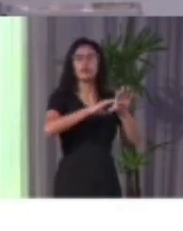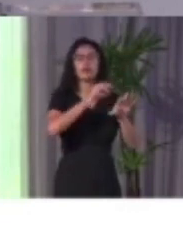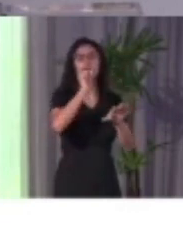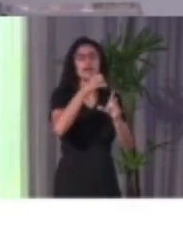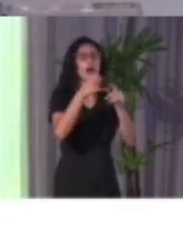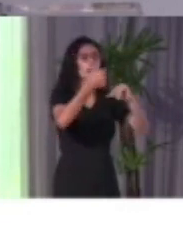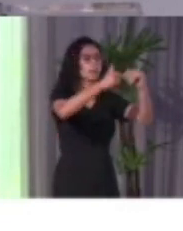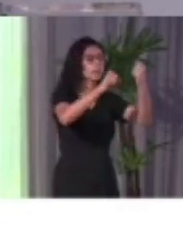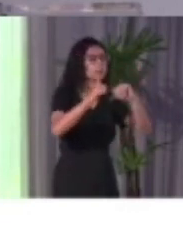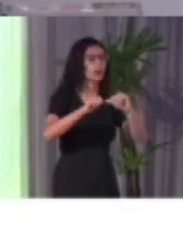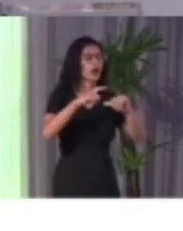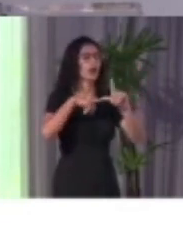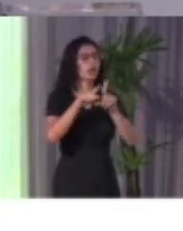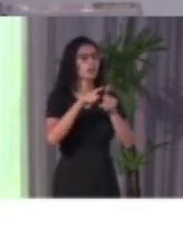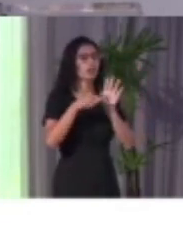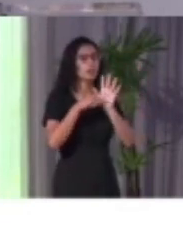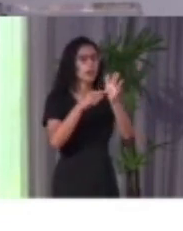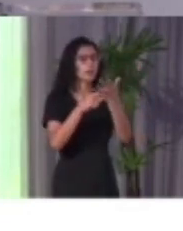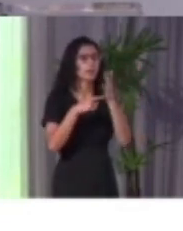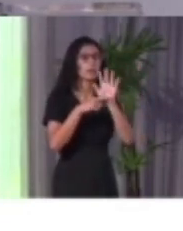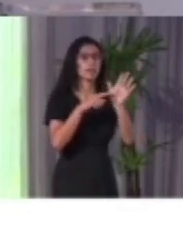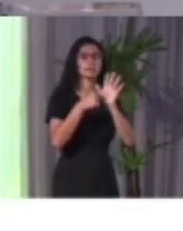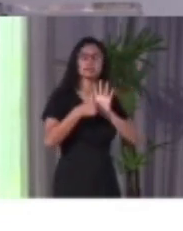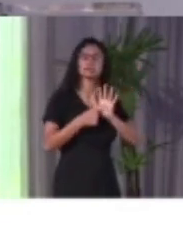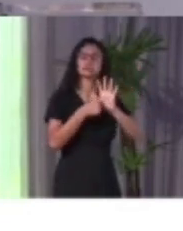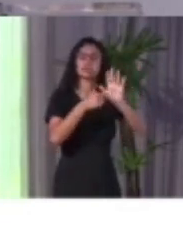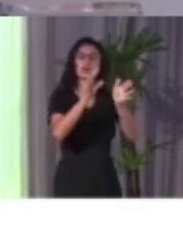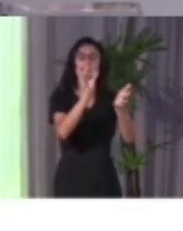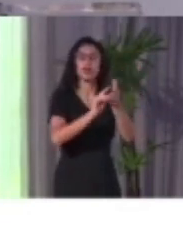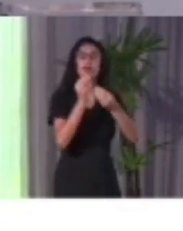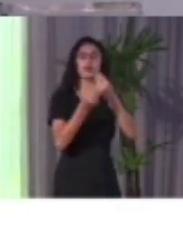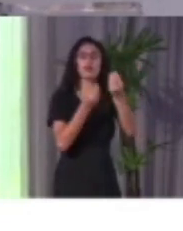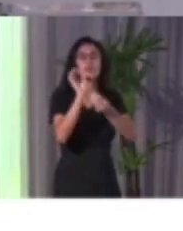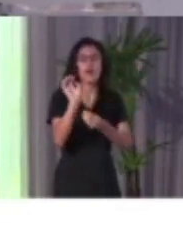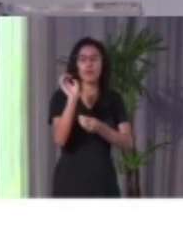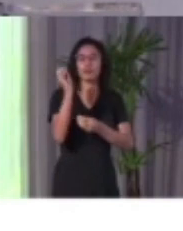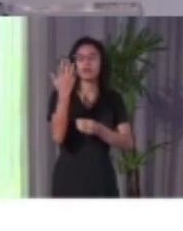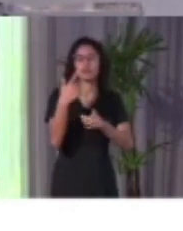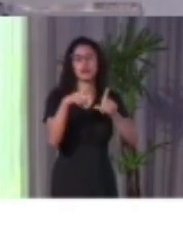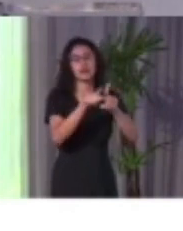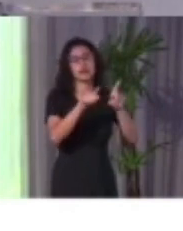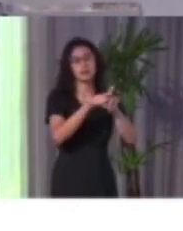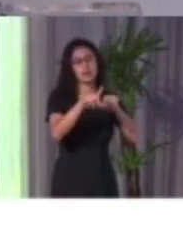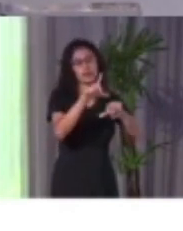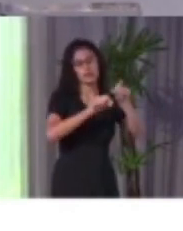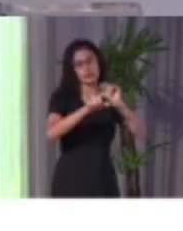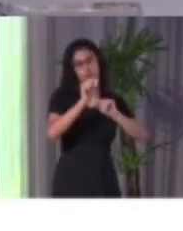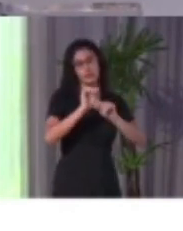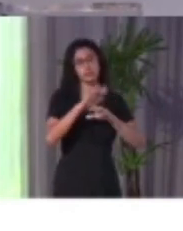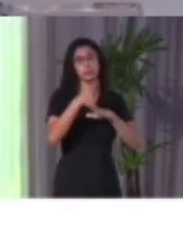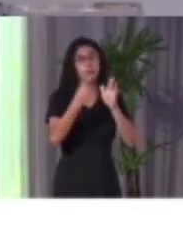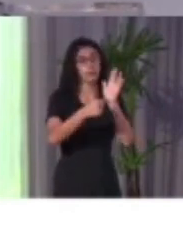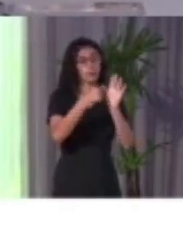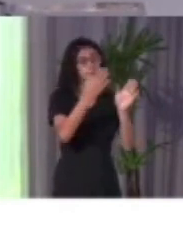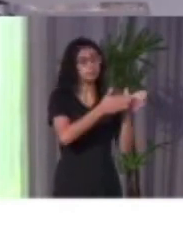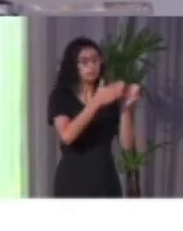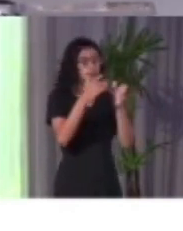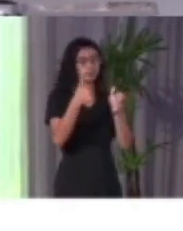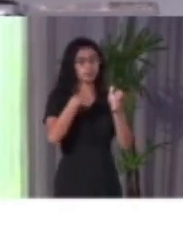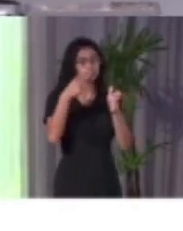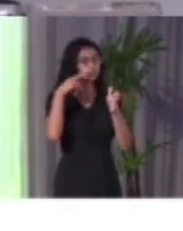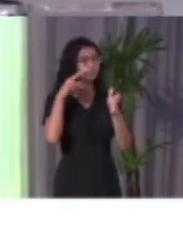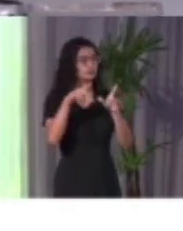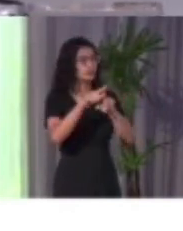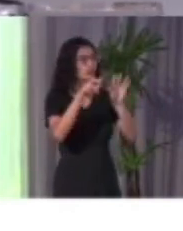para analisar essas contribuições, apresentar e como que isso ia acontecer na tomada de decisão. Então, nessa primeira etapa, eu olhei